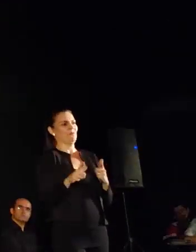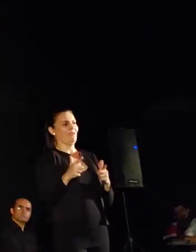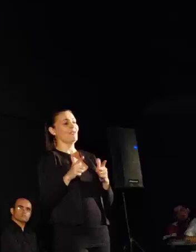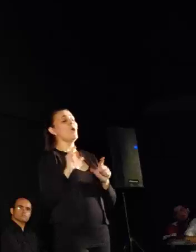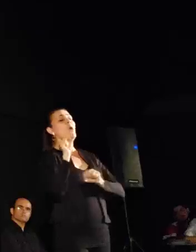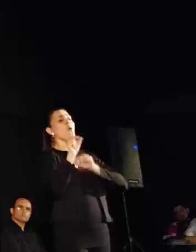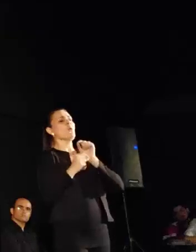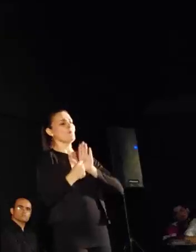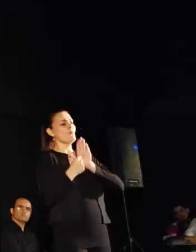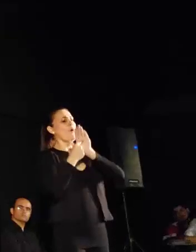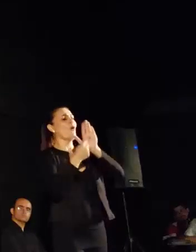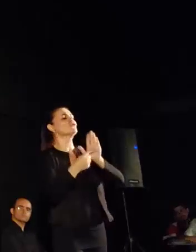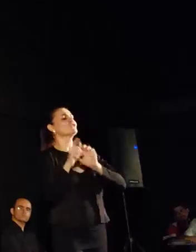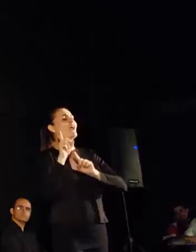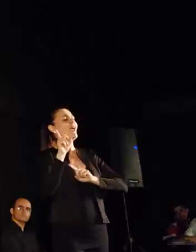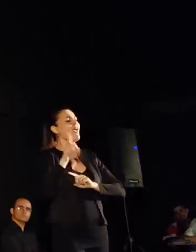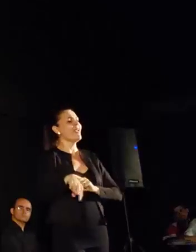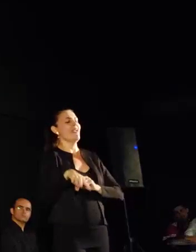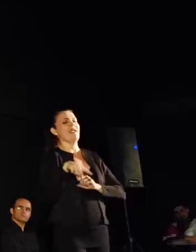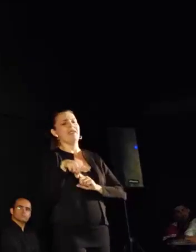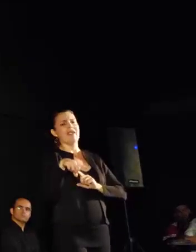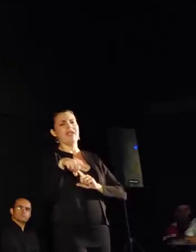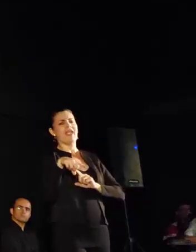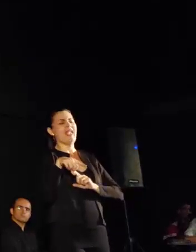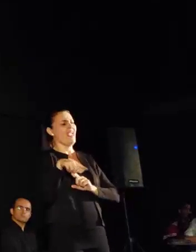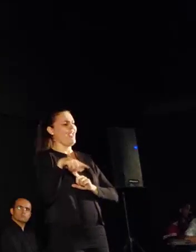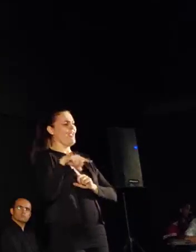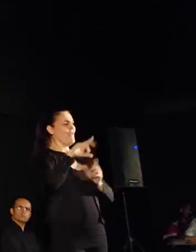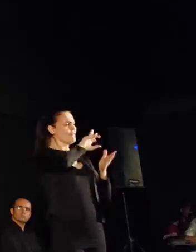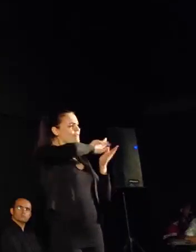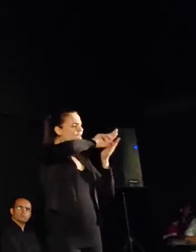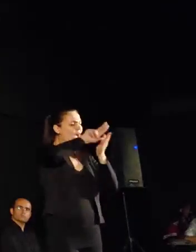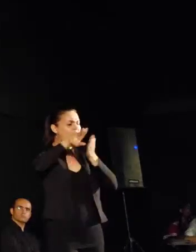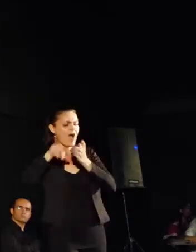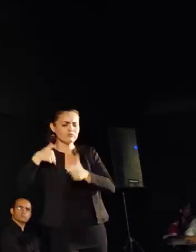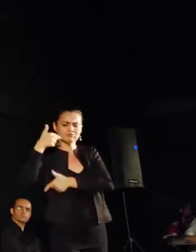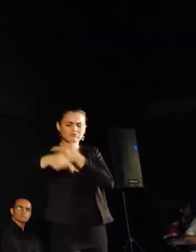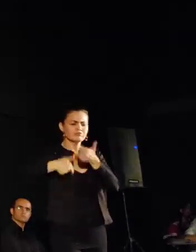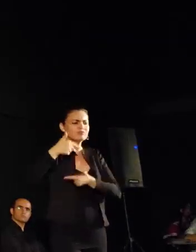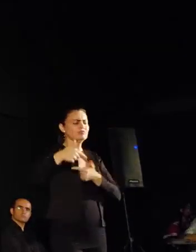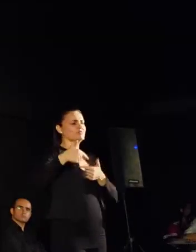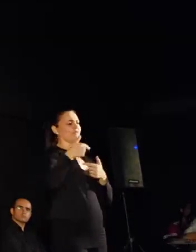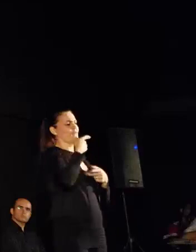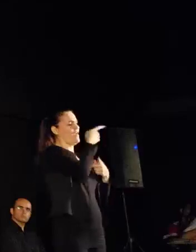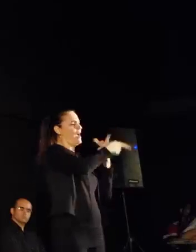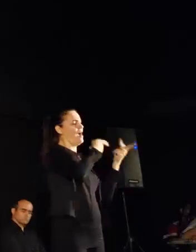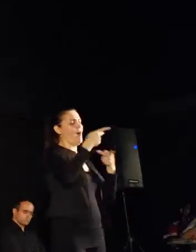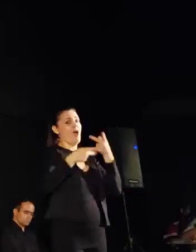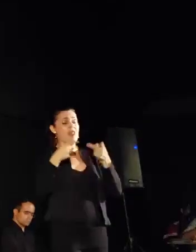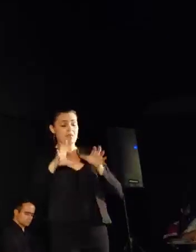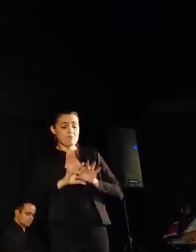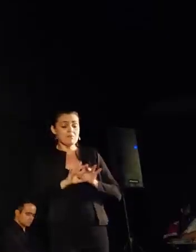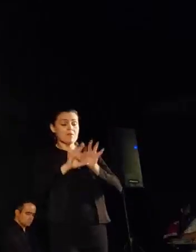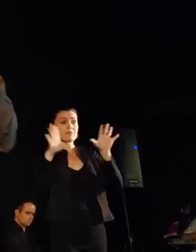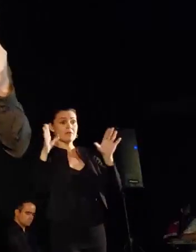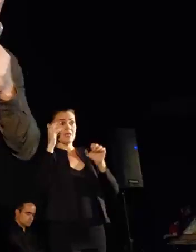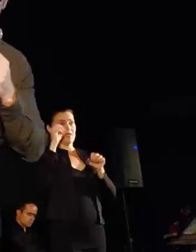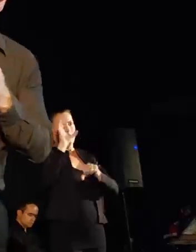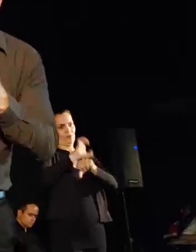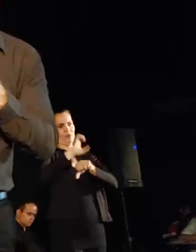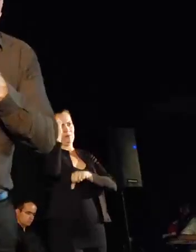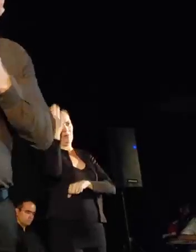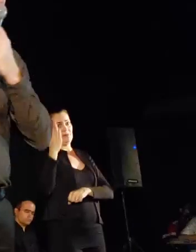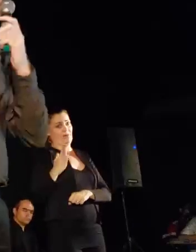todos os tipos de fala, todos os tipos de ação e mais, que permita ao Estado brasileiro, porque aí vem uma questão